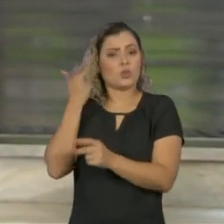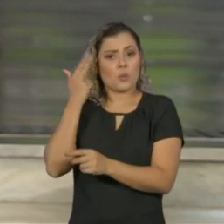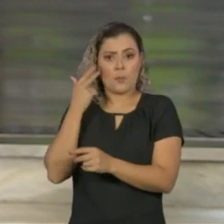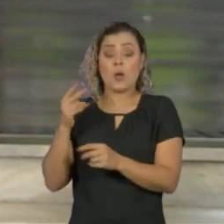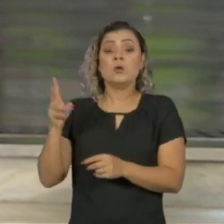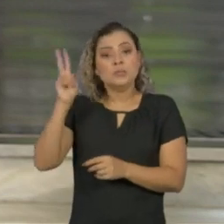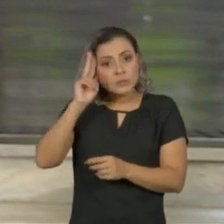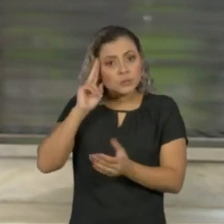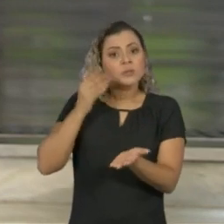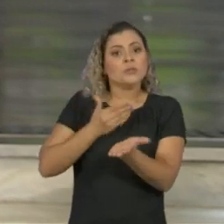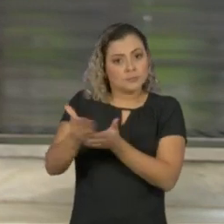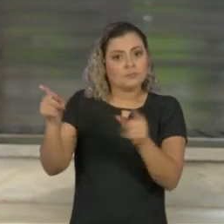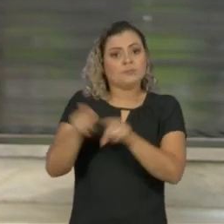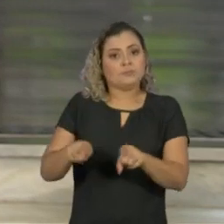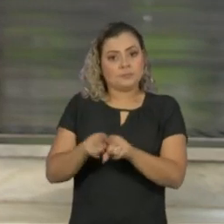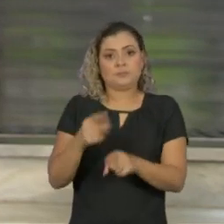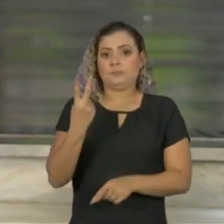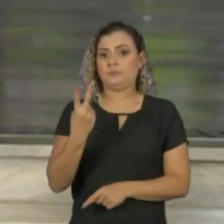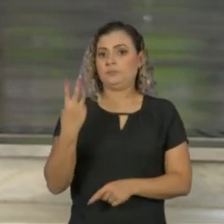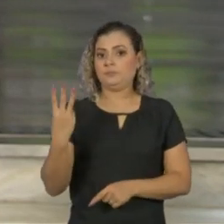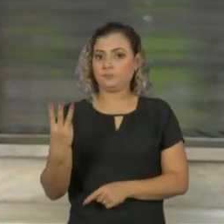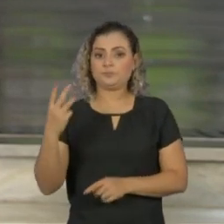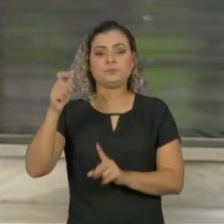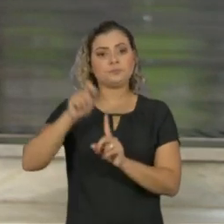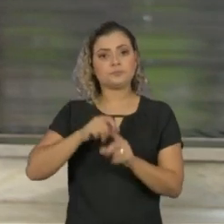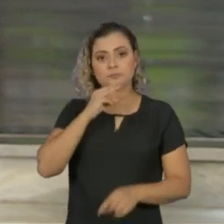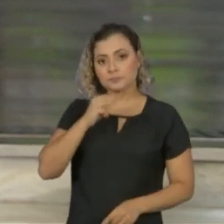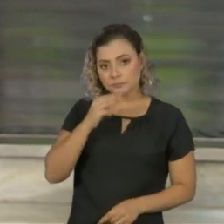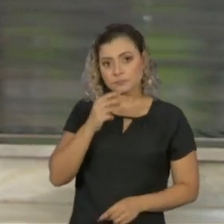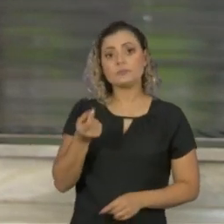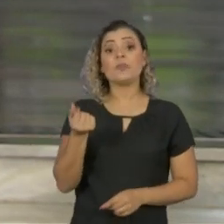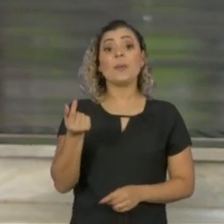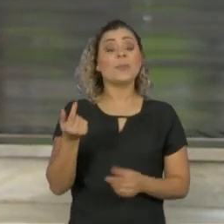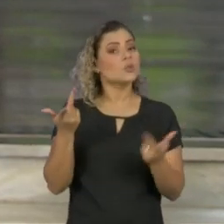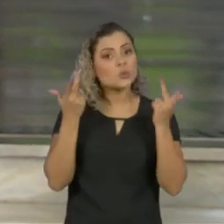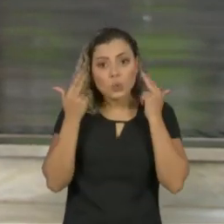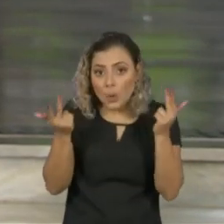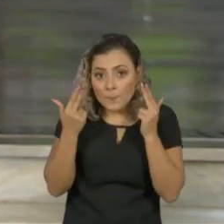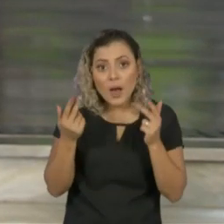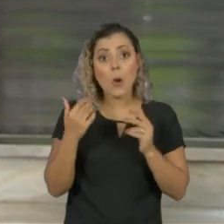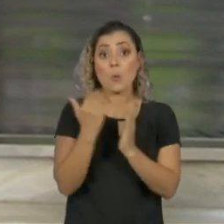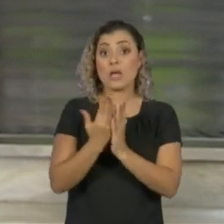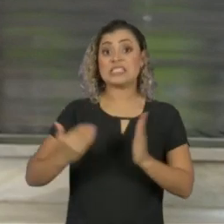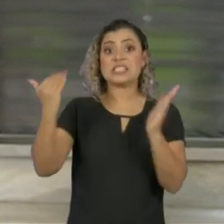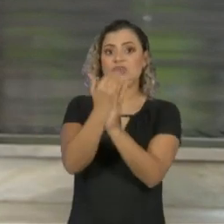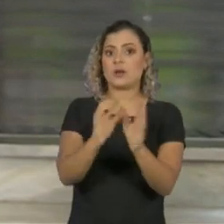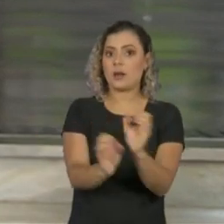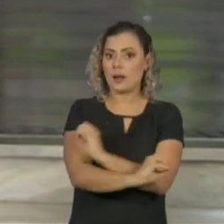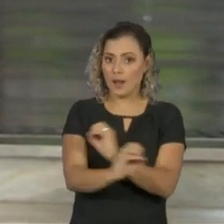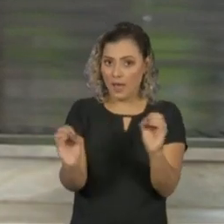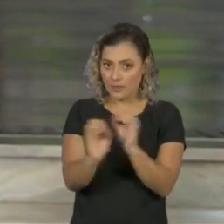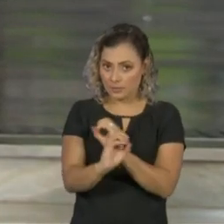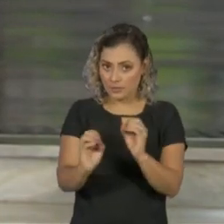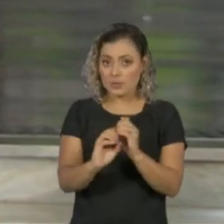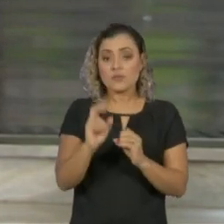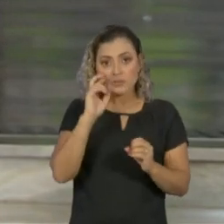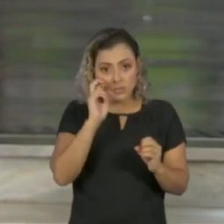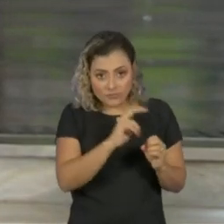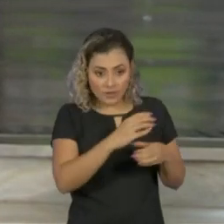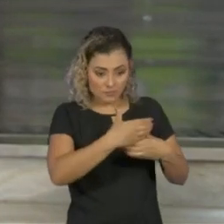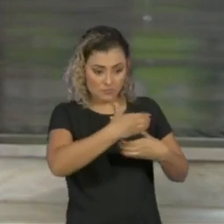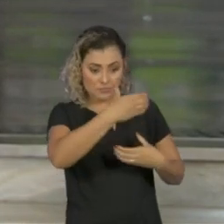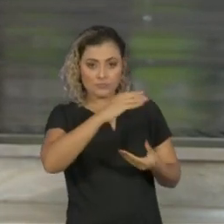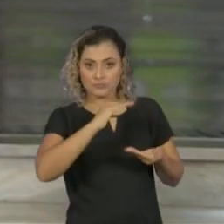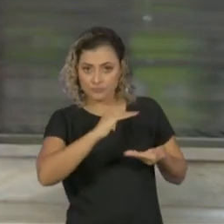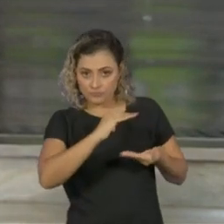de segunda-feira, dia 23 de março, a preço de custo, ou seja, a embalagem na sua